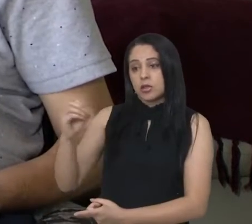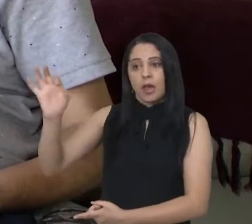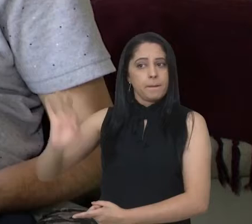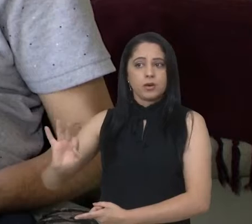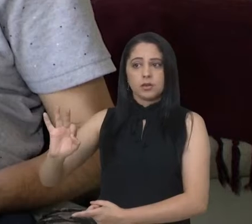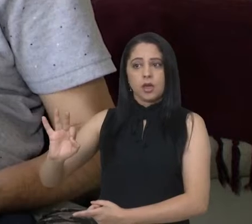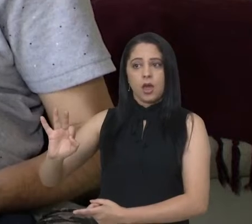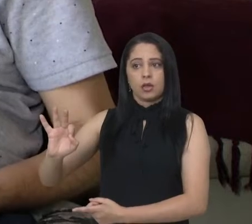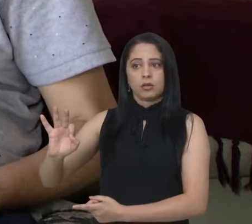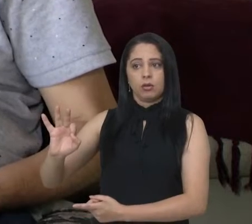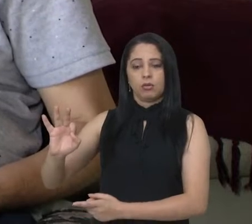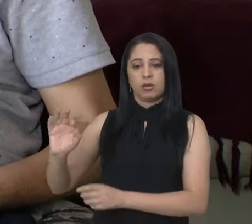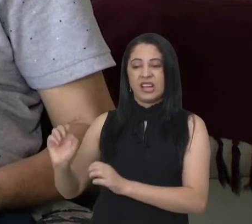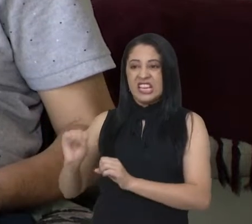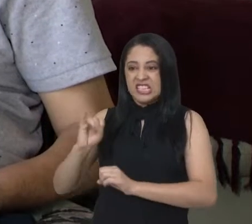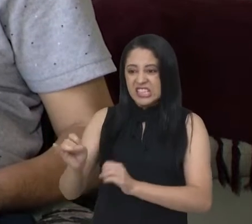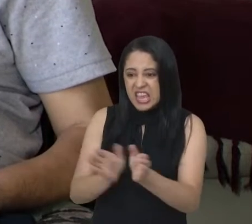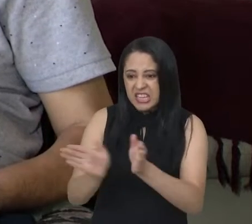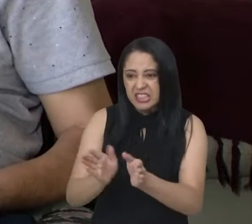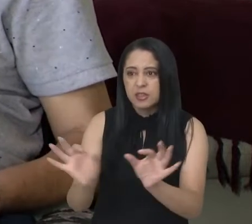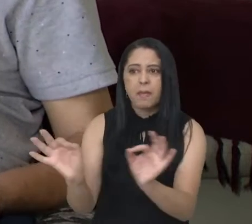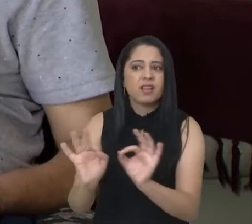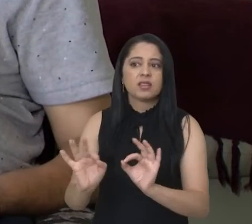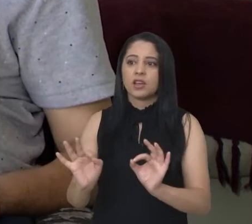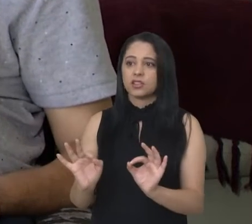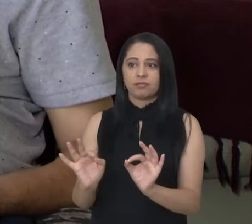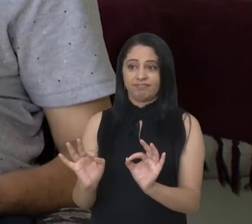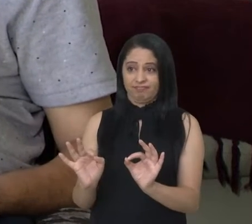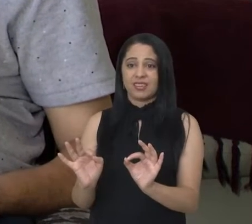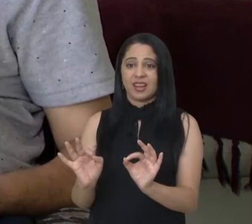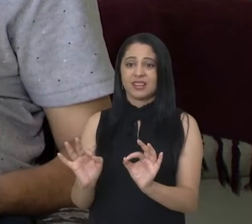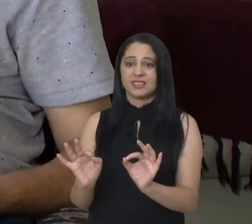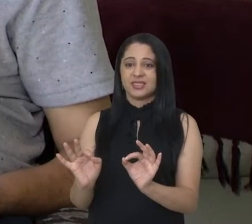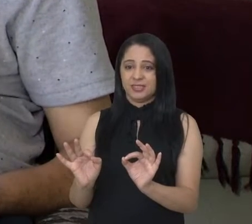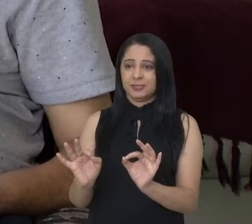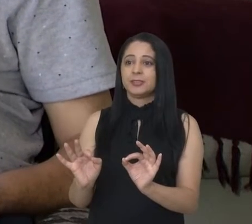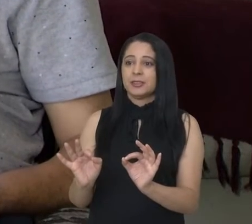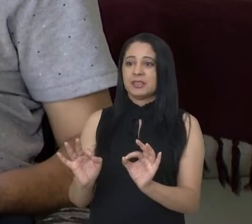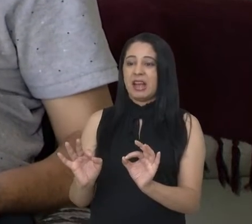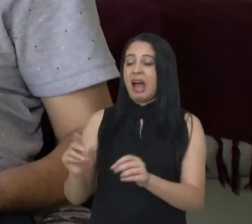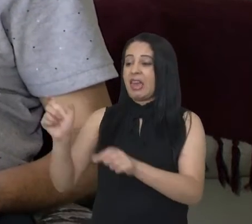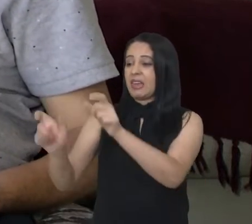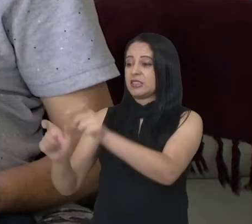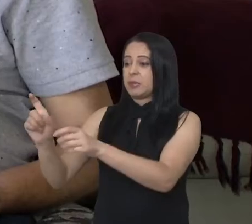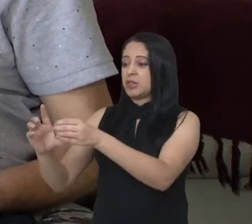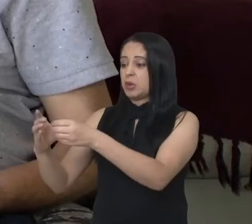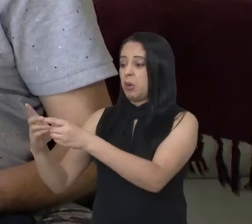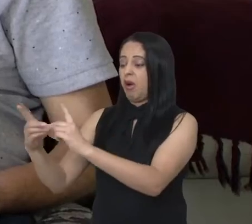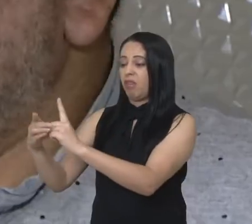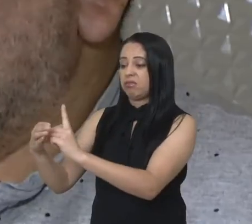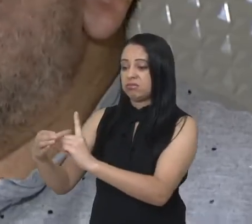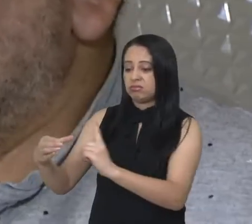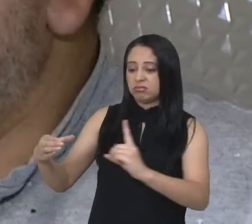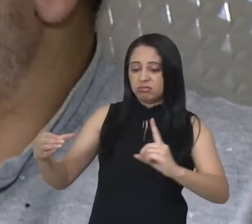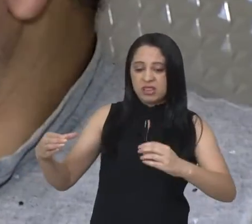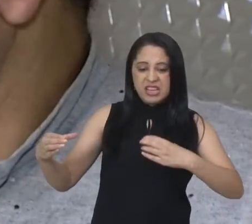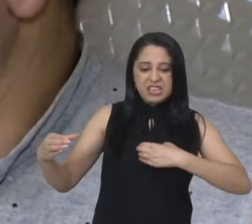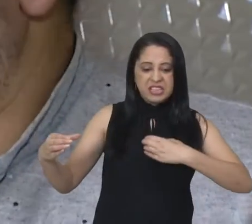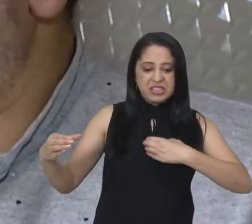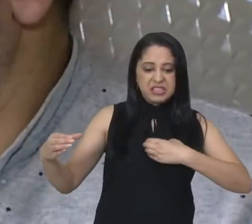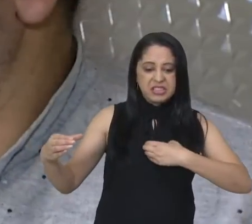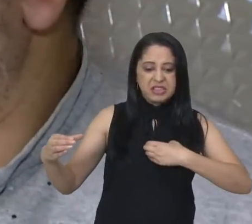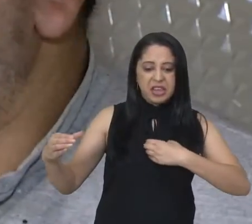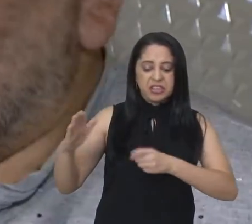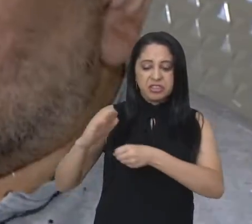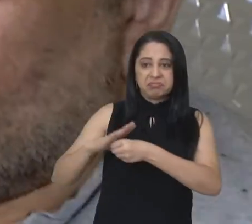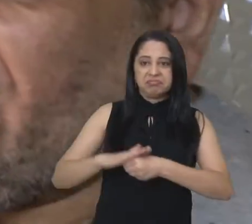população. Tá? Um espaço que não tem acessibilidade deixa muitos exclusos. Luiz também